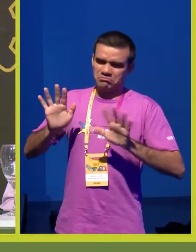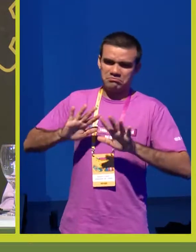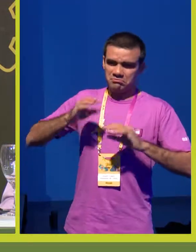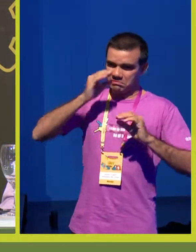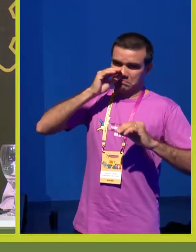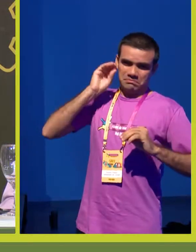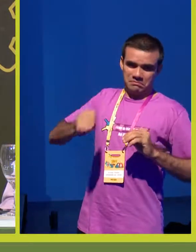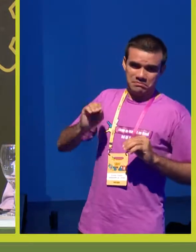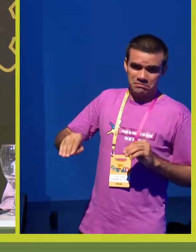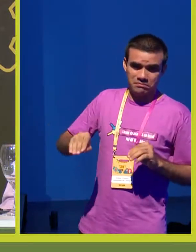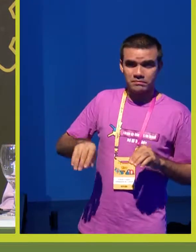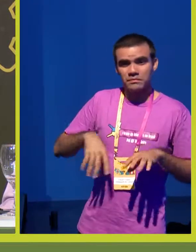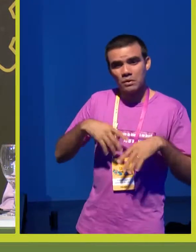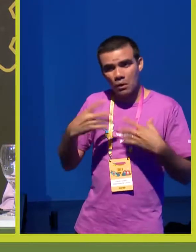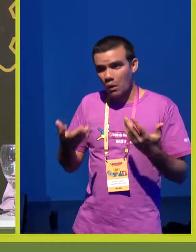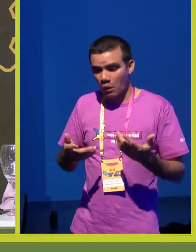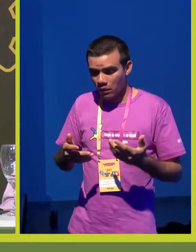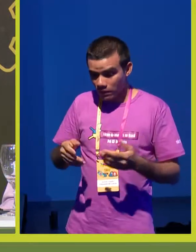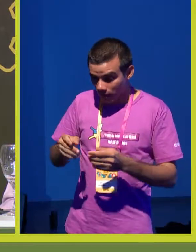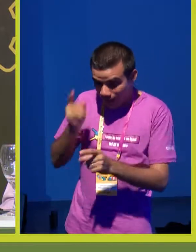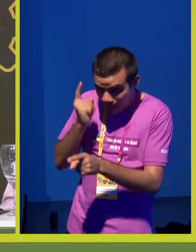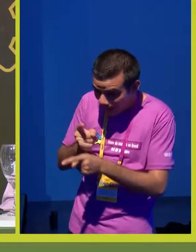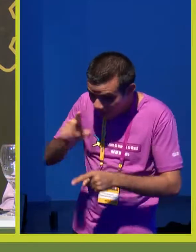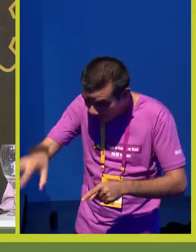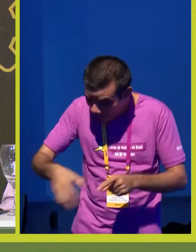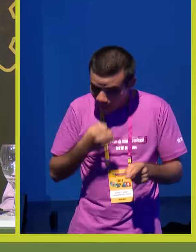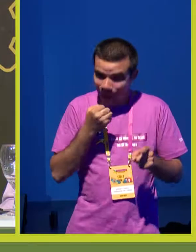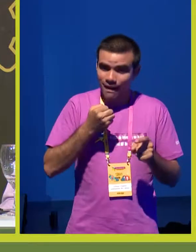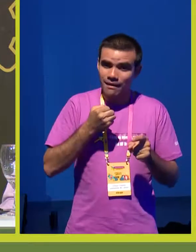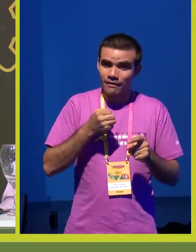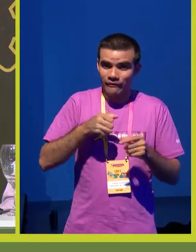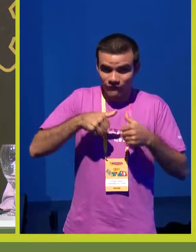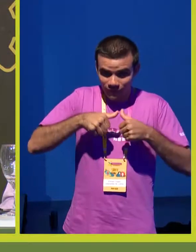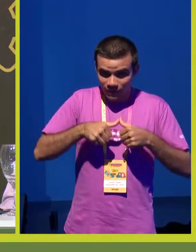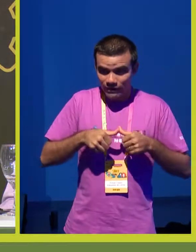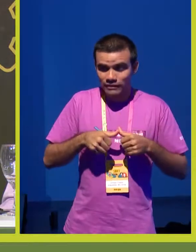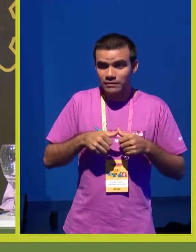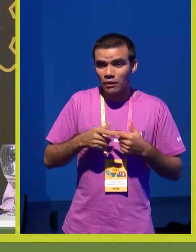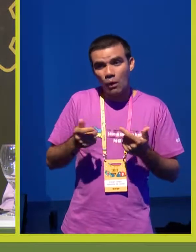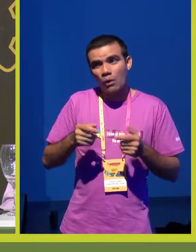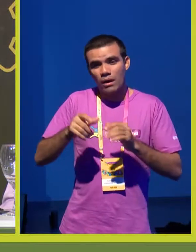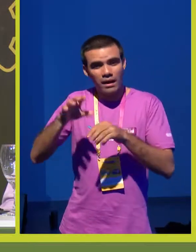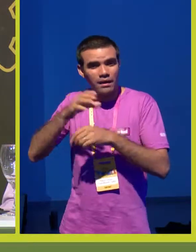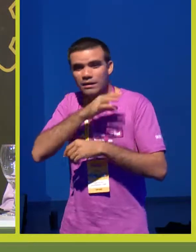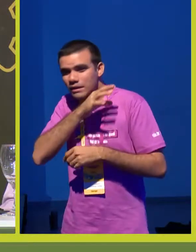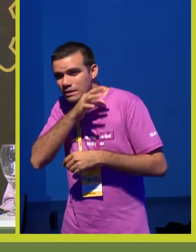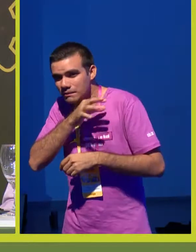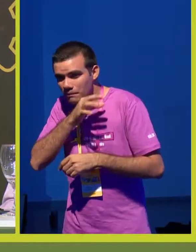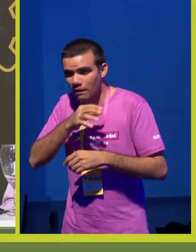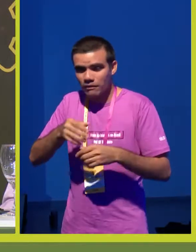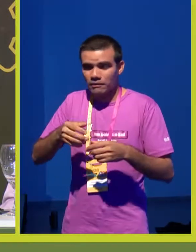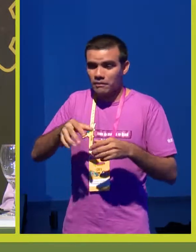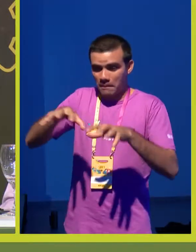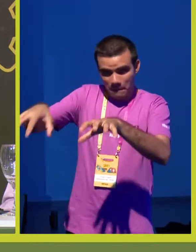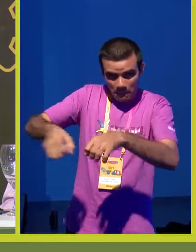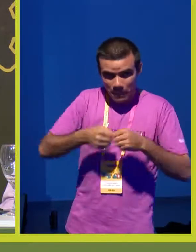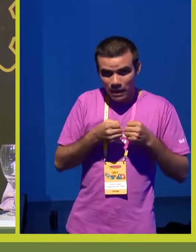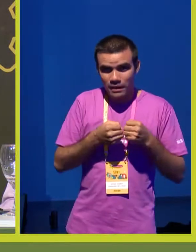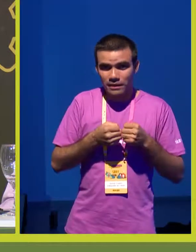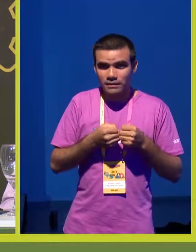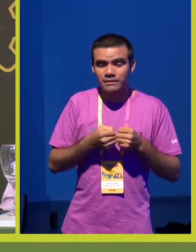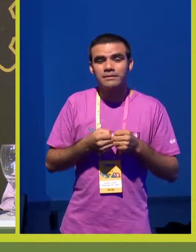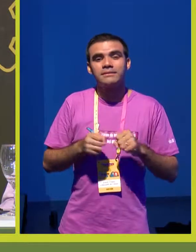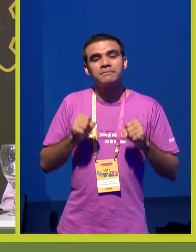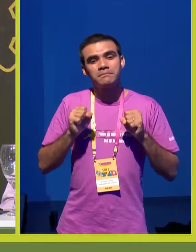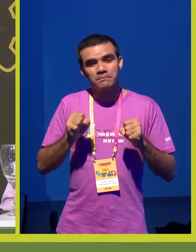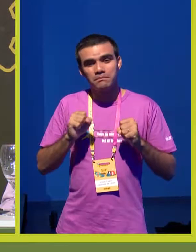de coisa achada e introdução ou abandono de animais em propriedade alheia, por exemplo, seria suficiente